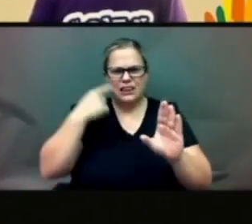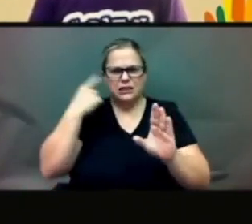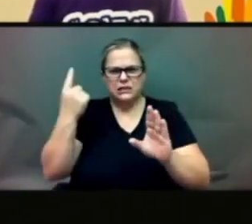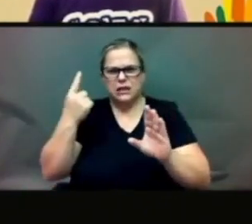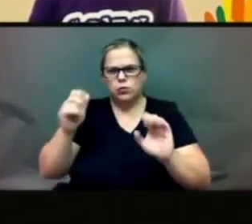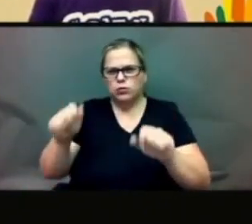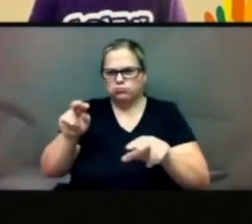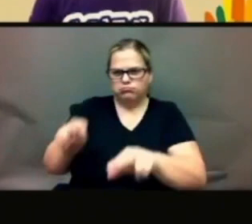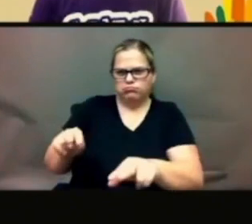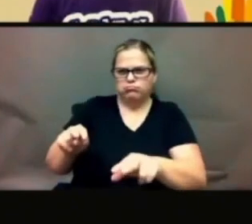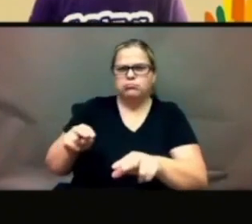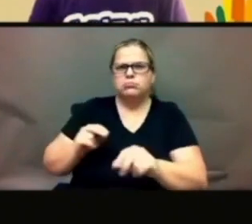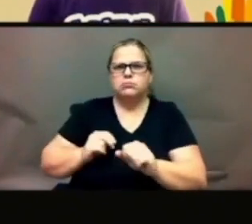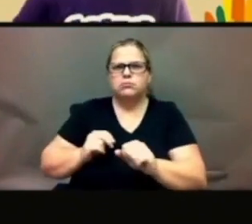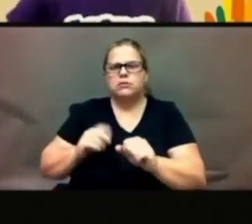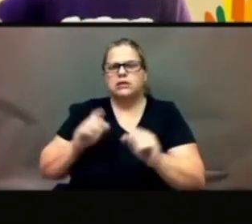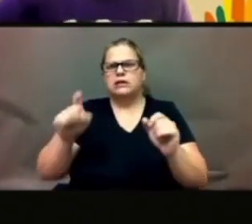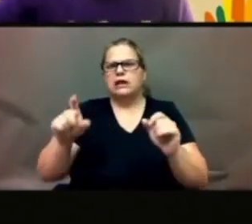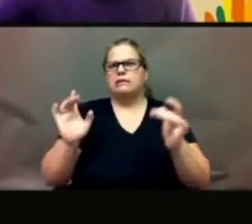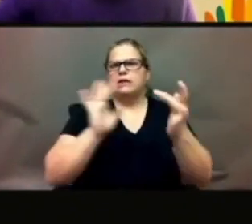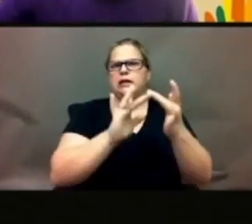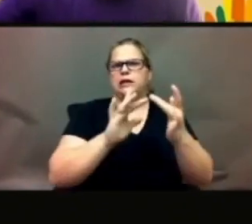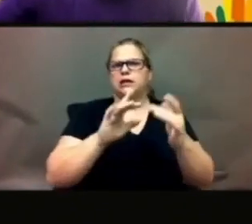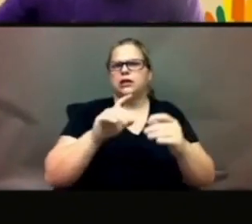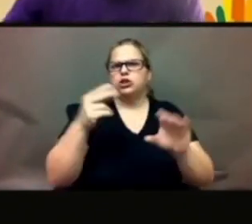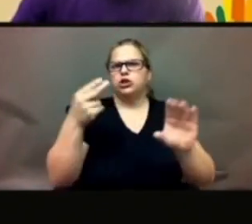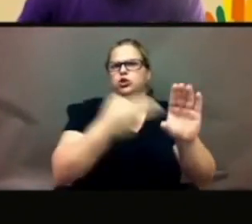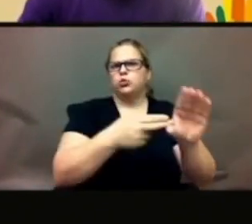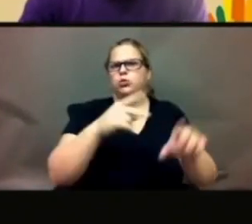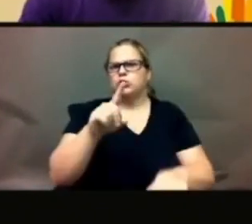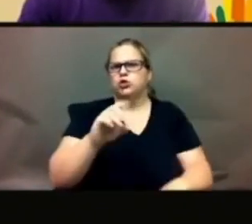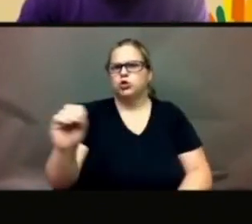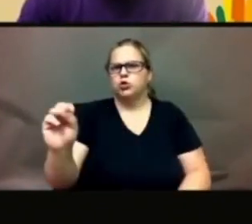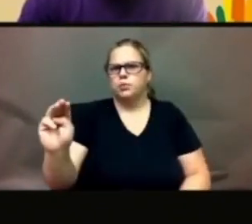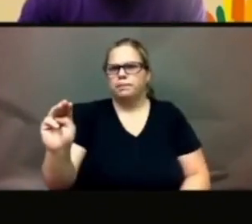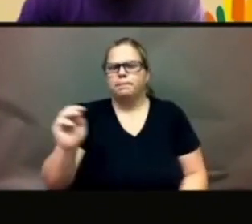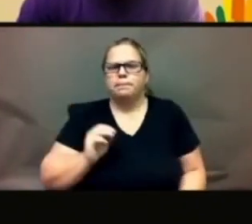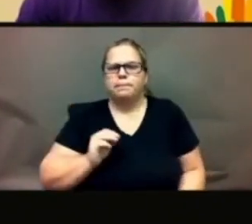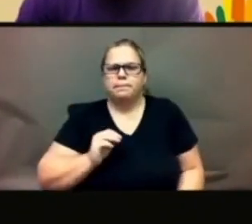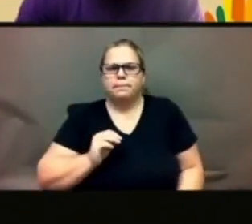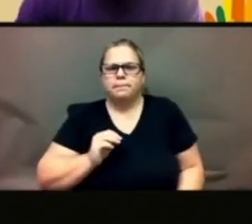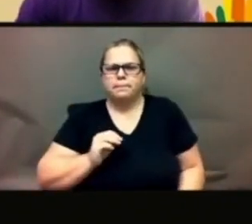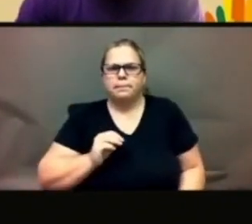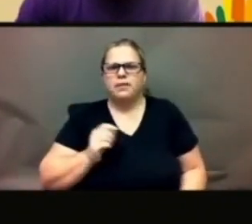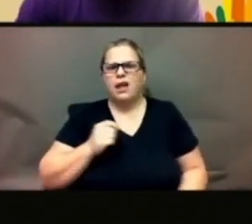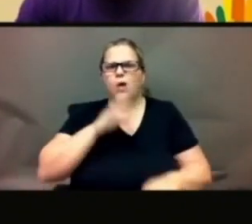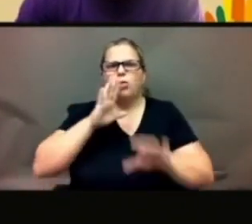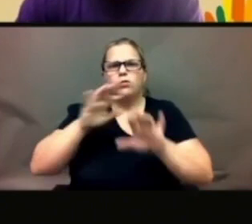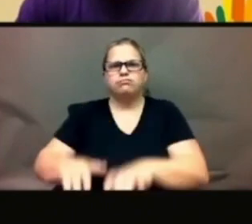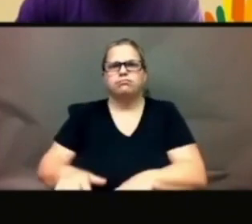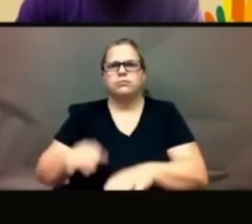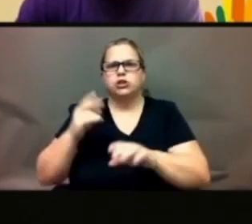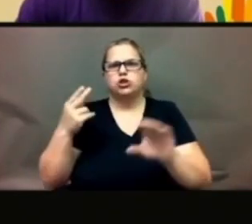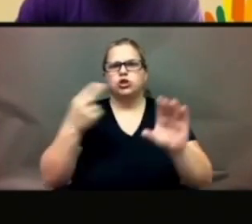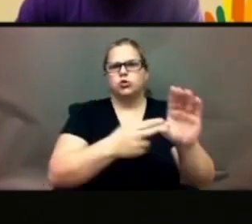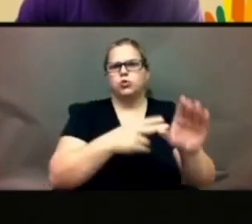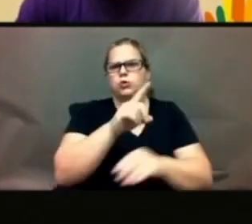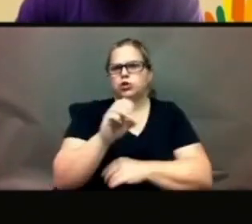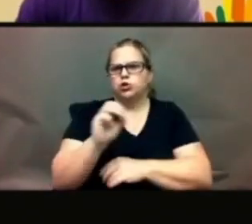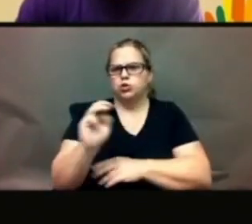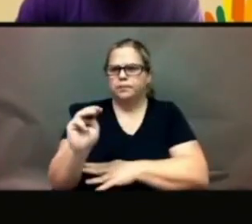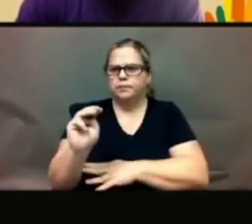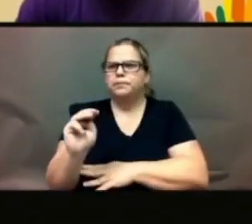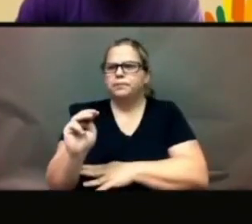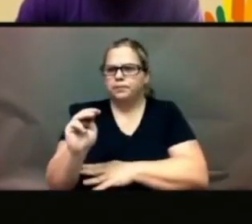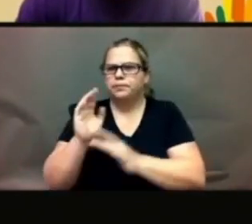pessoas com alguma dificuldade de conexão, mas a gente sabe que vocês precisam clicar ali, join,